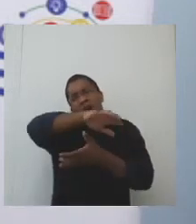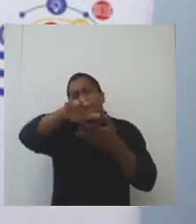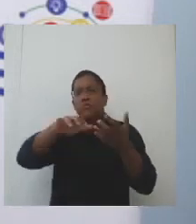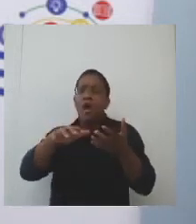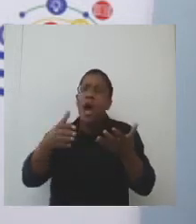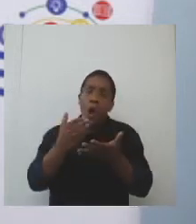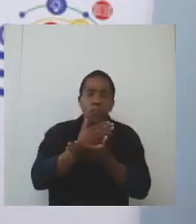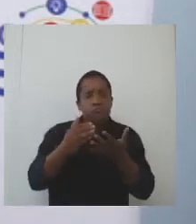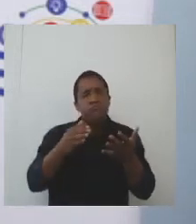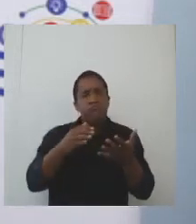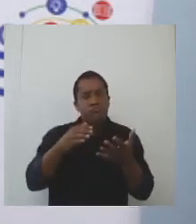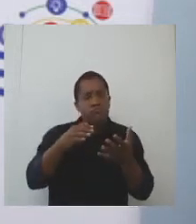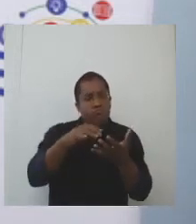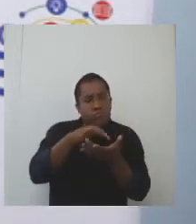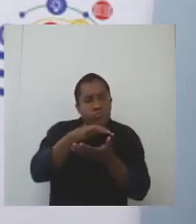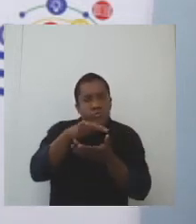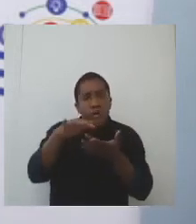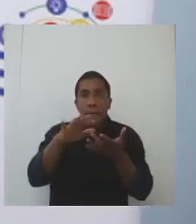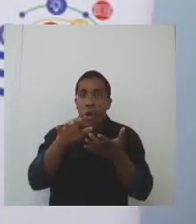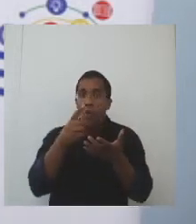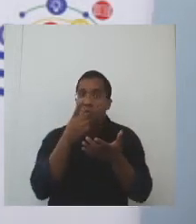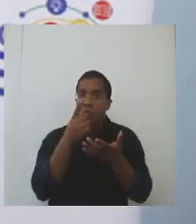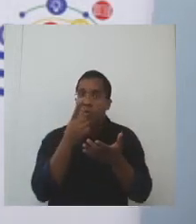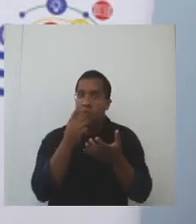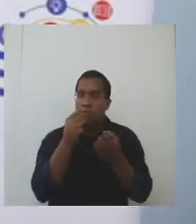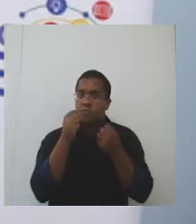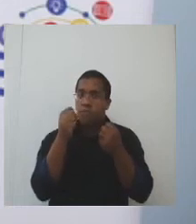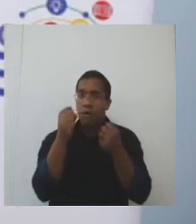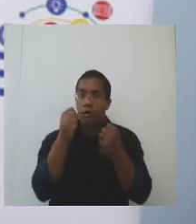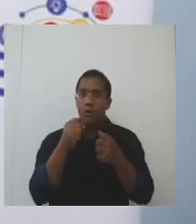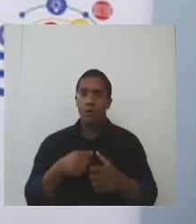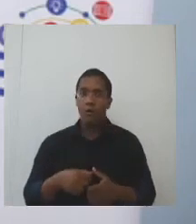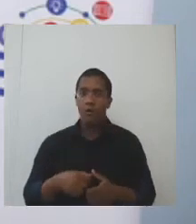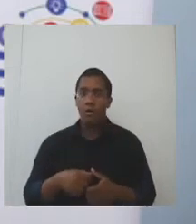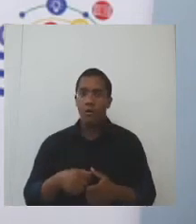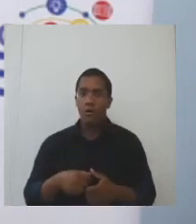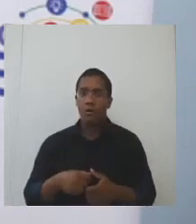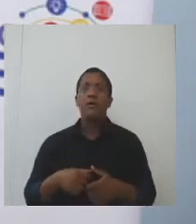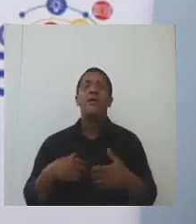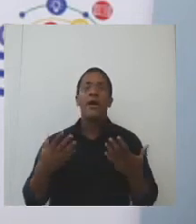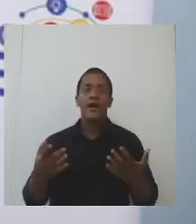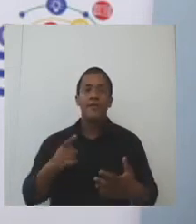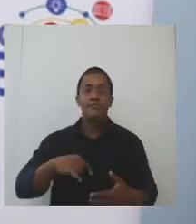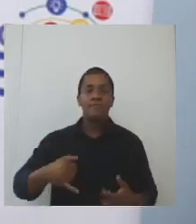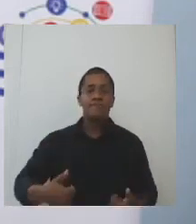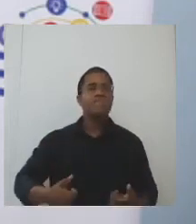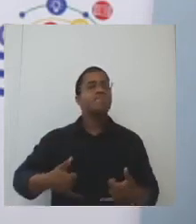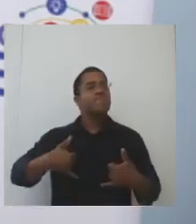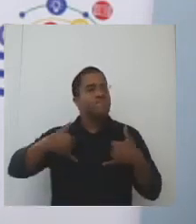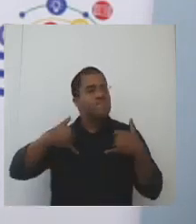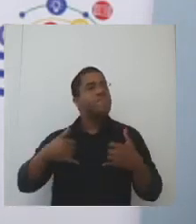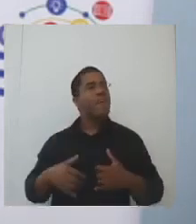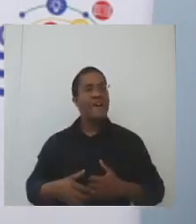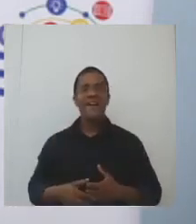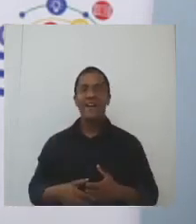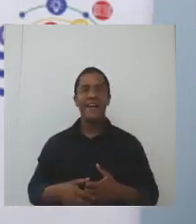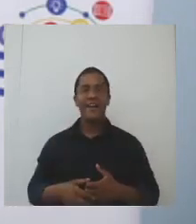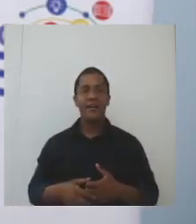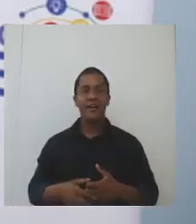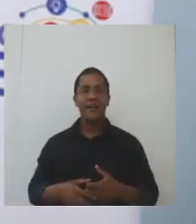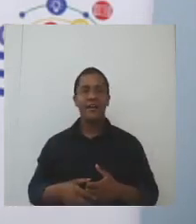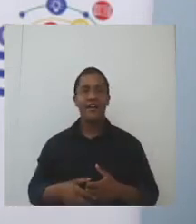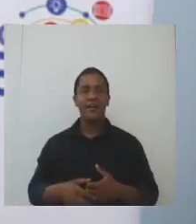menores, pequenas, mas uma bem poderosa. Ah, essa nos enche de orgulho, e muito